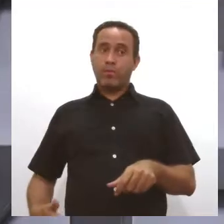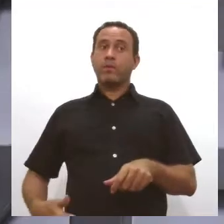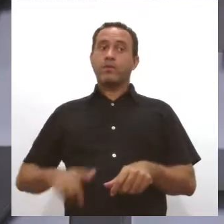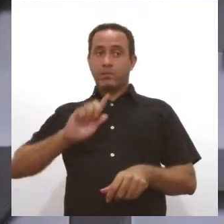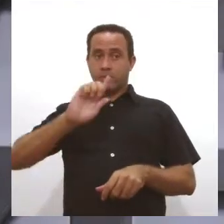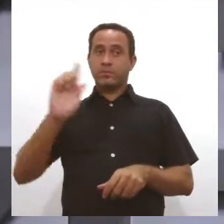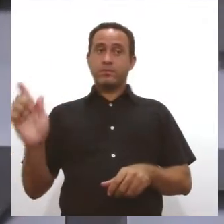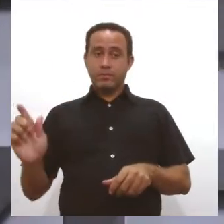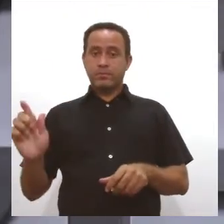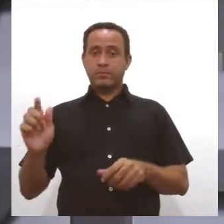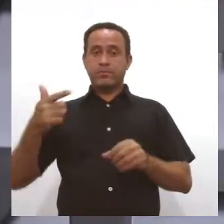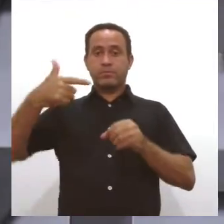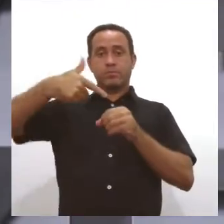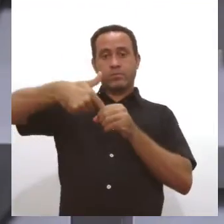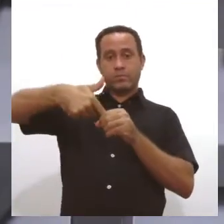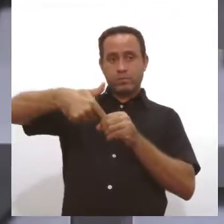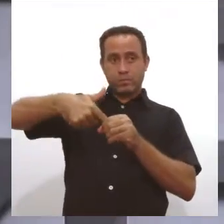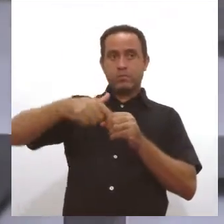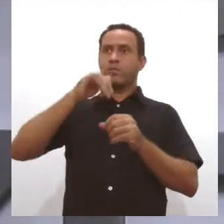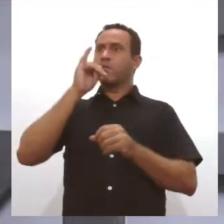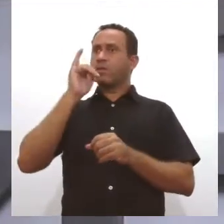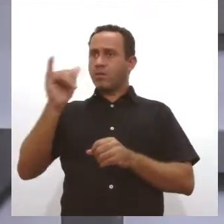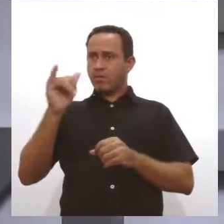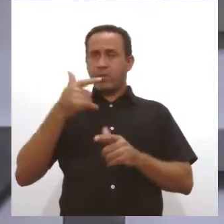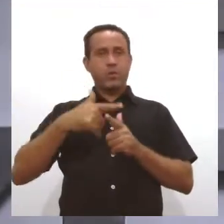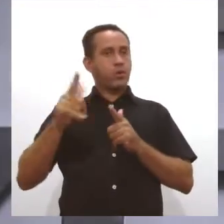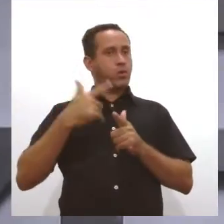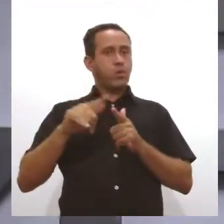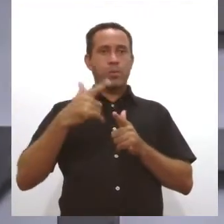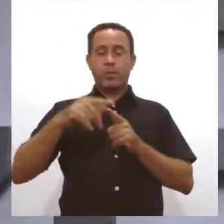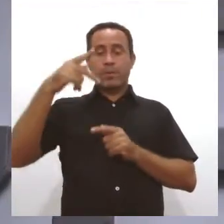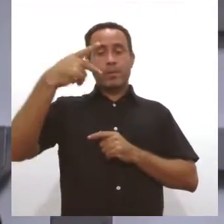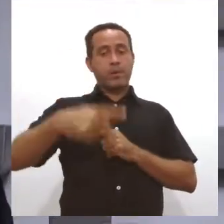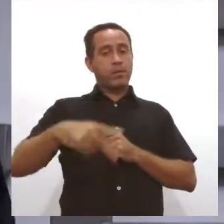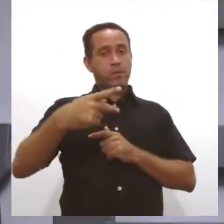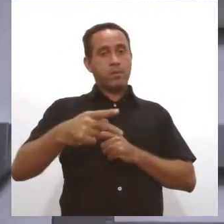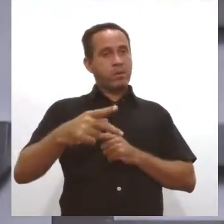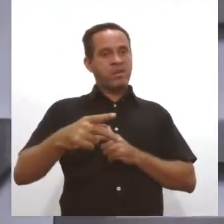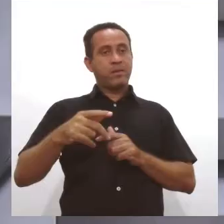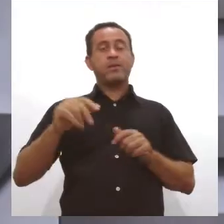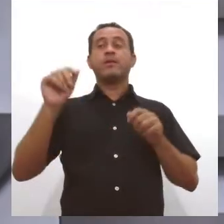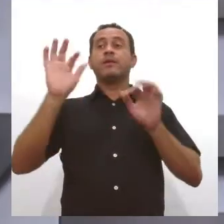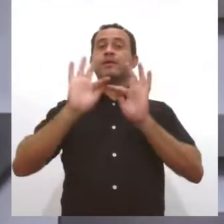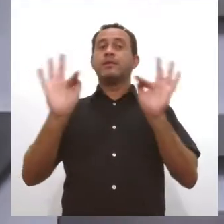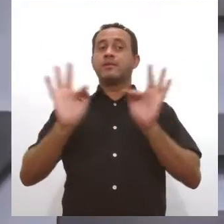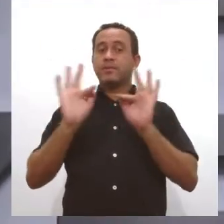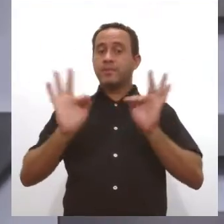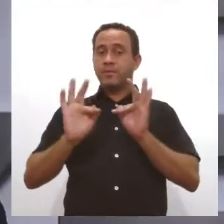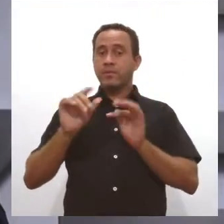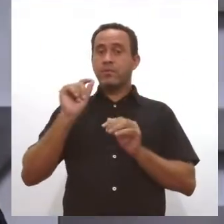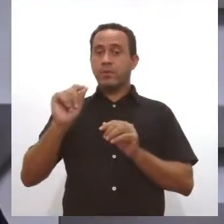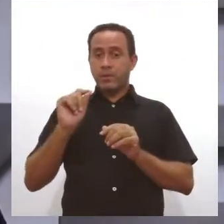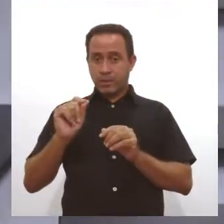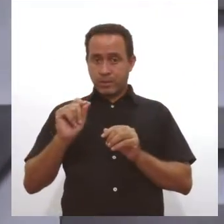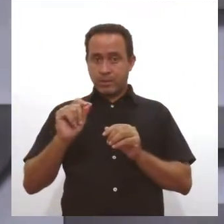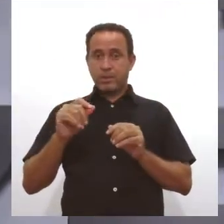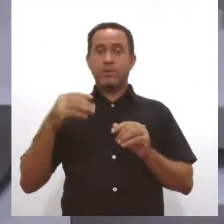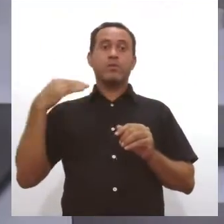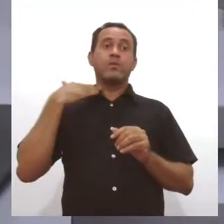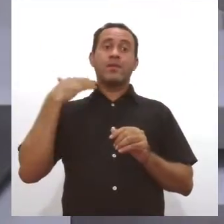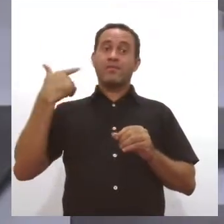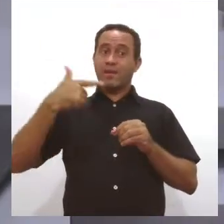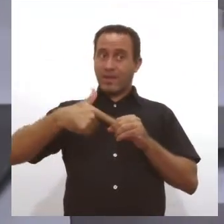Sobre a questão dos combustíveis, Zezinho afirmou que o problema não é a alíquota. Ele exemplificou dizendo que quando o preço do combustível